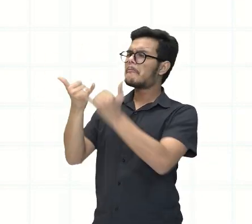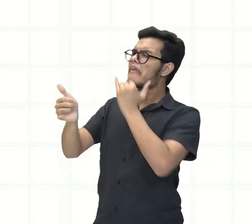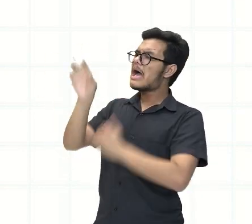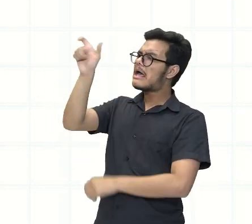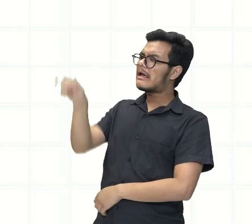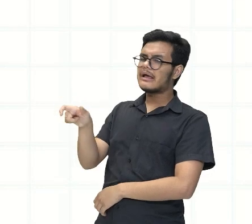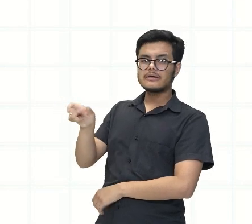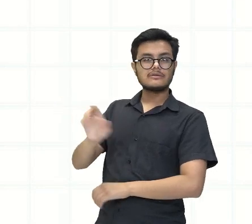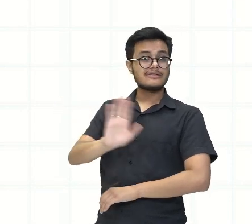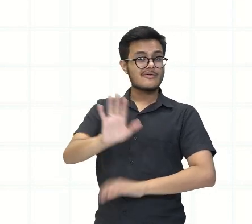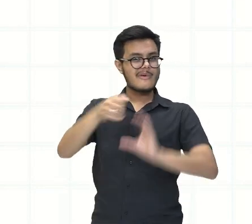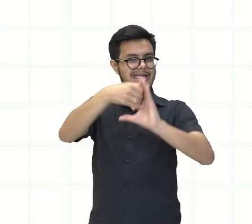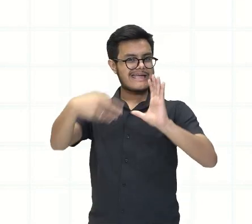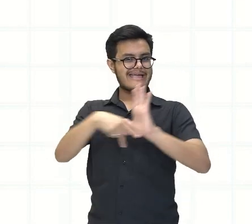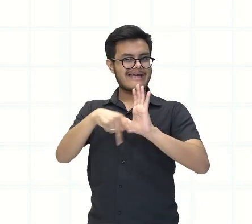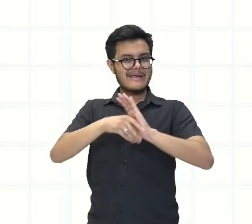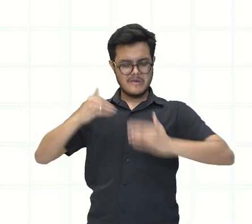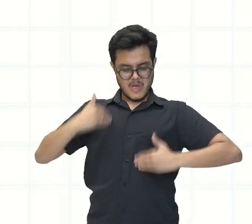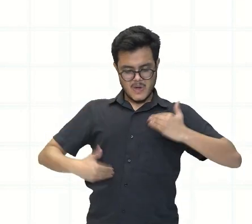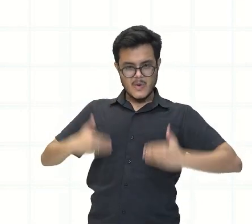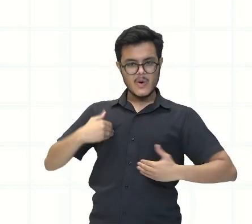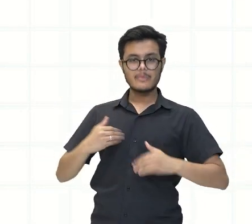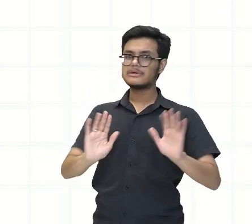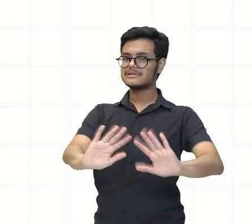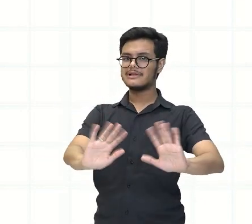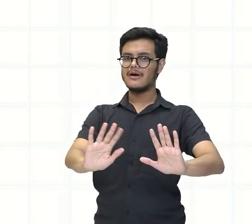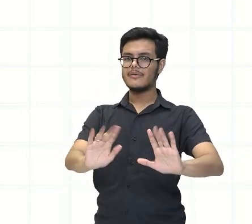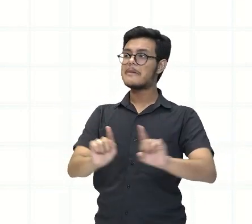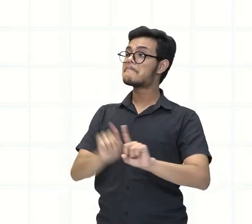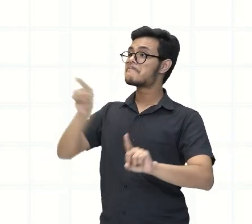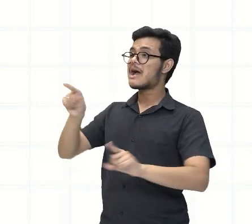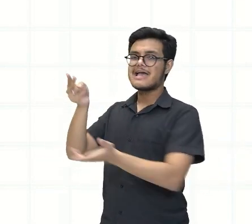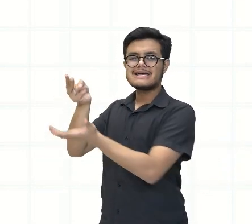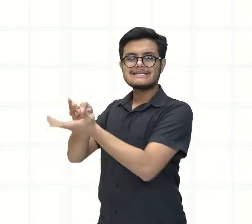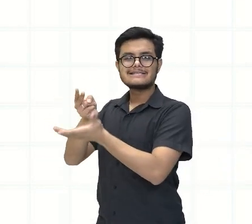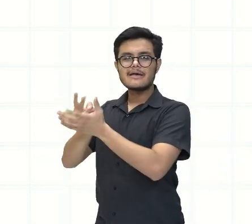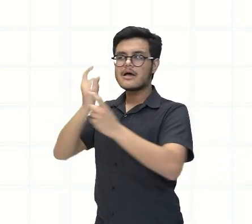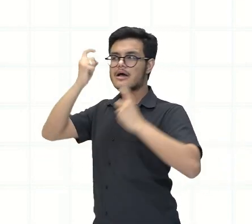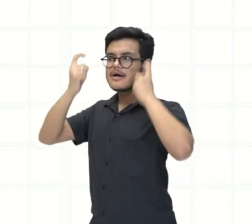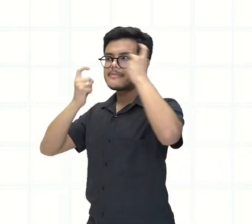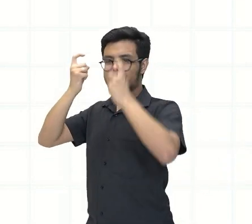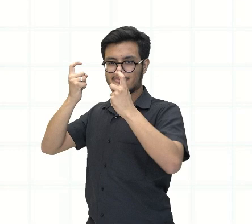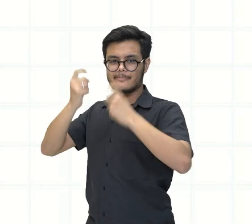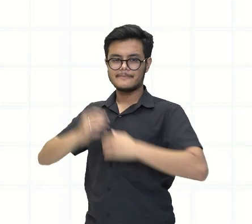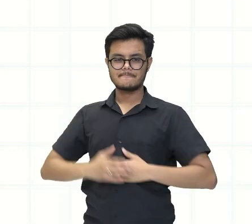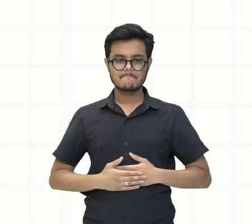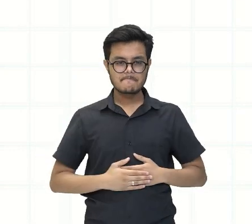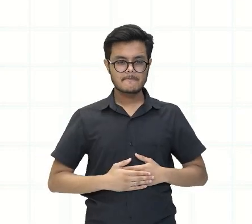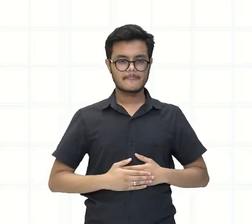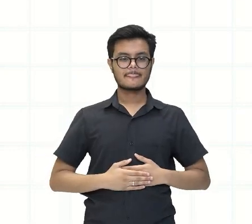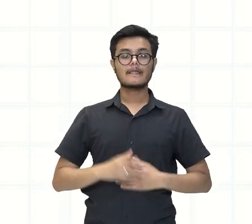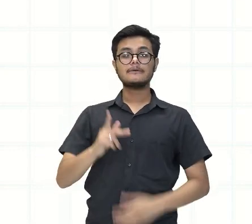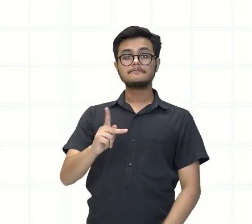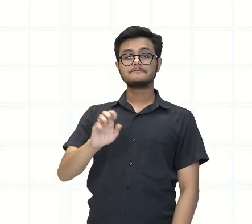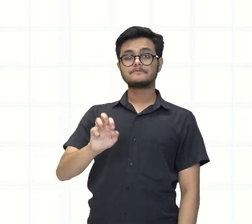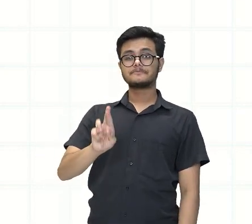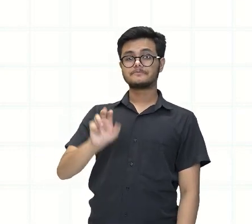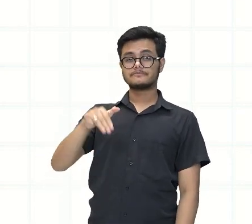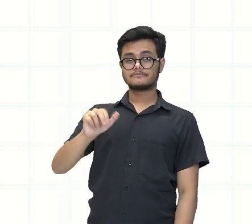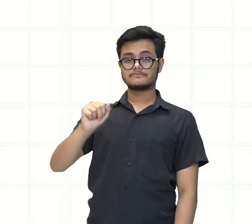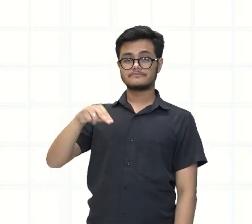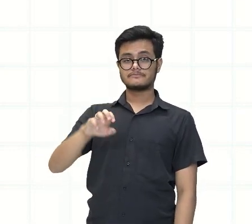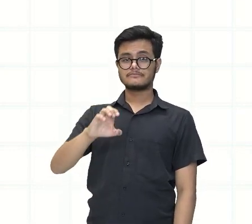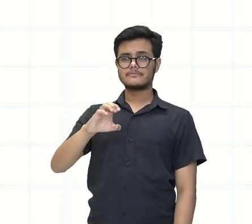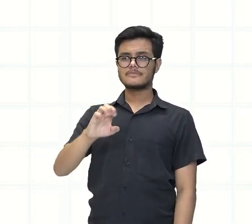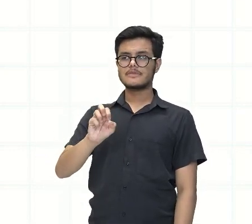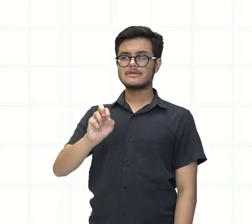a caracterização, né? A palavra que dá característica para o João, a qualidade. Lá no outro exemplo, João, né? Parece que João